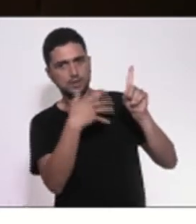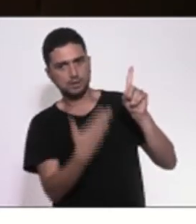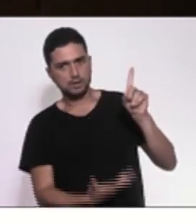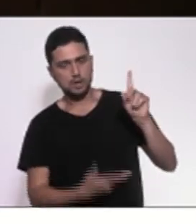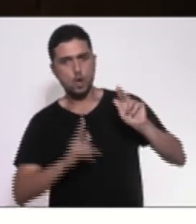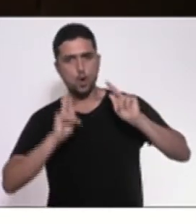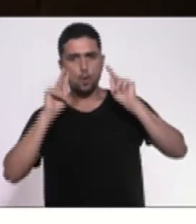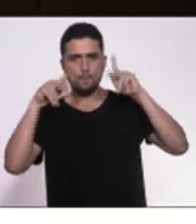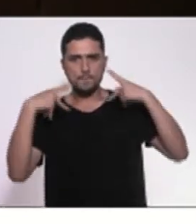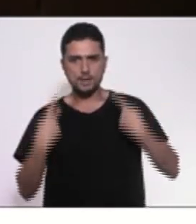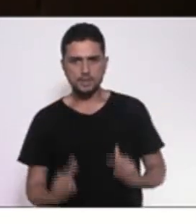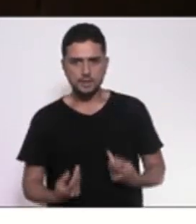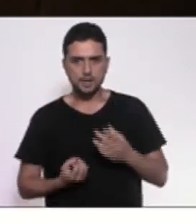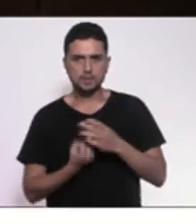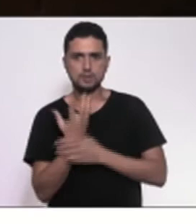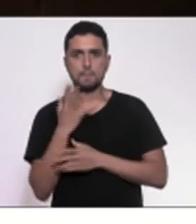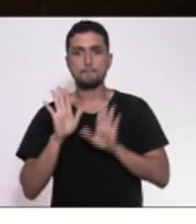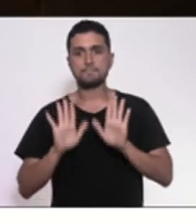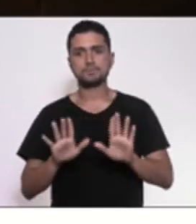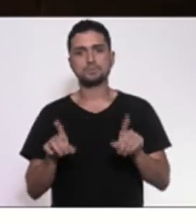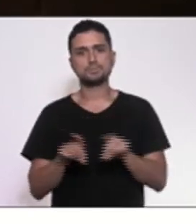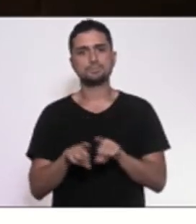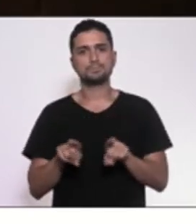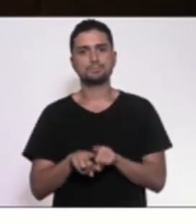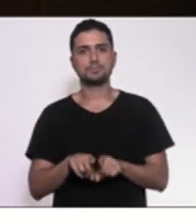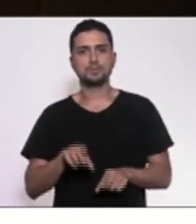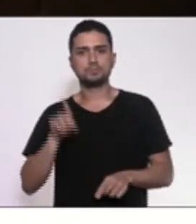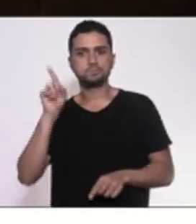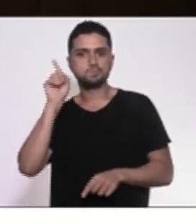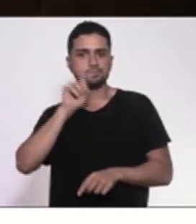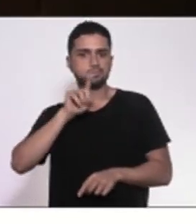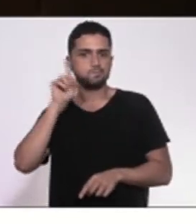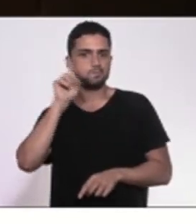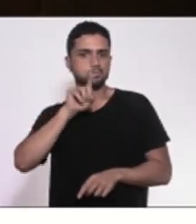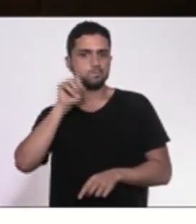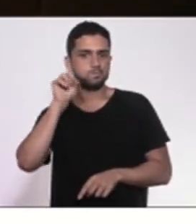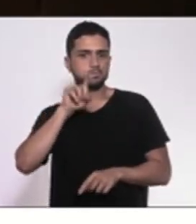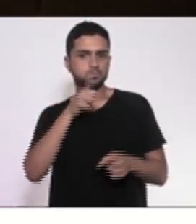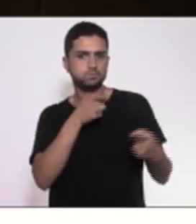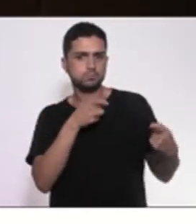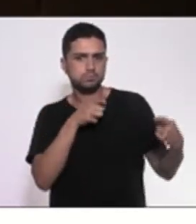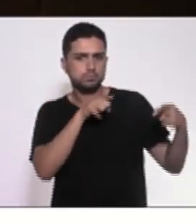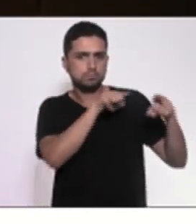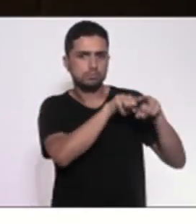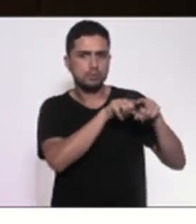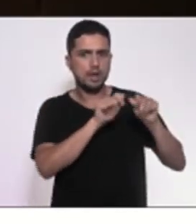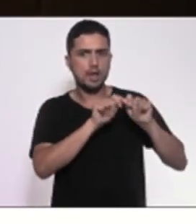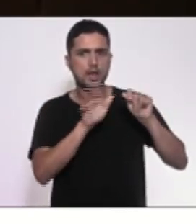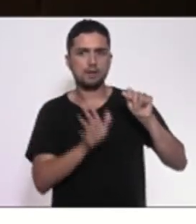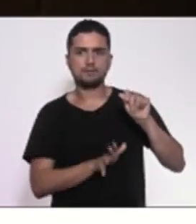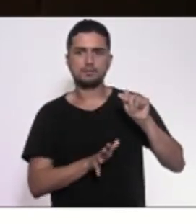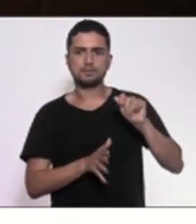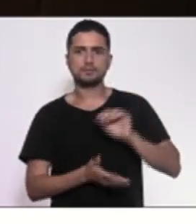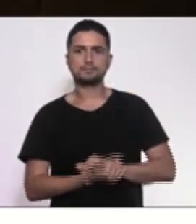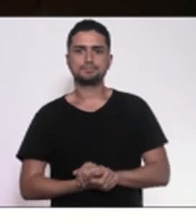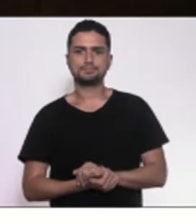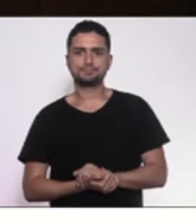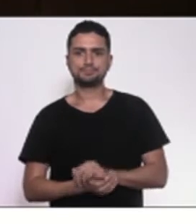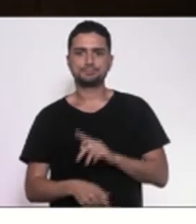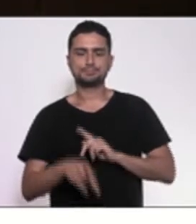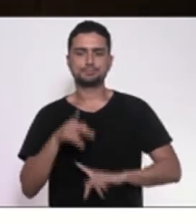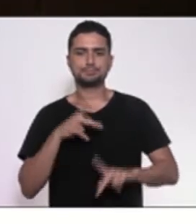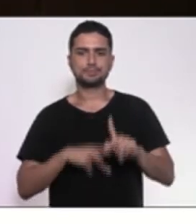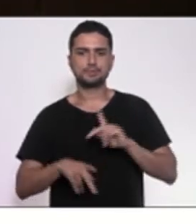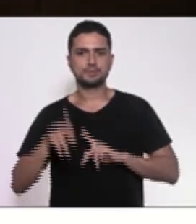humanidade, mas concedendo aos Estados Unidos, que tende a ser o grande parceiro desse país, e sem dúvida nenhuma tem uma população negra,